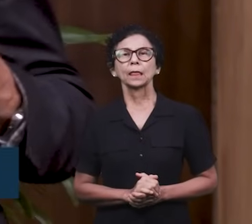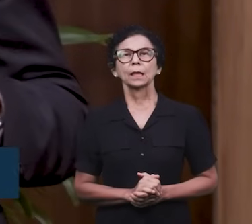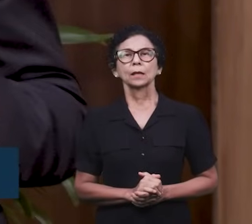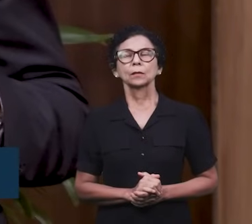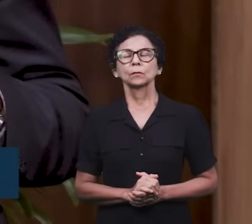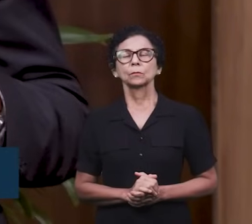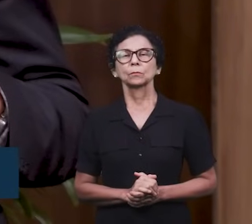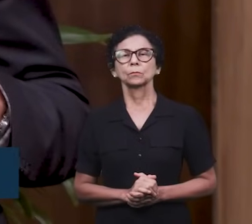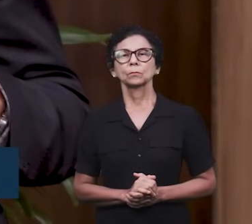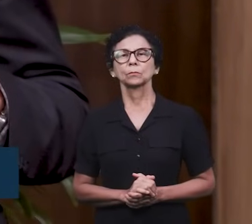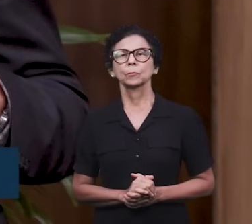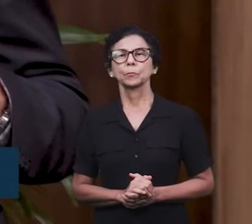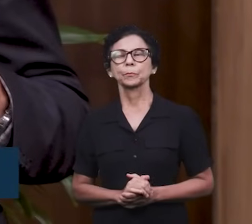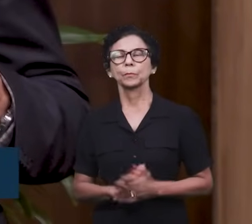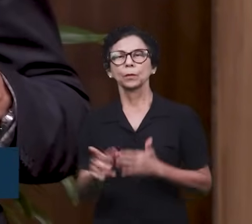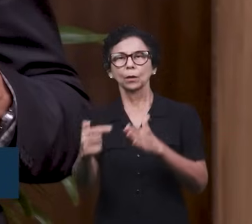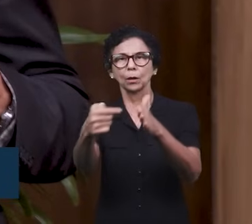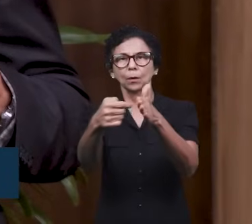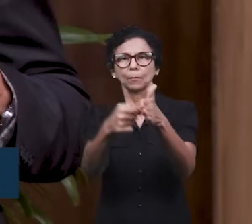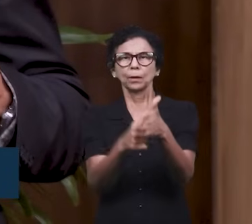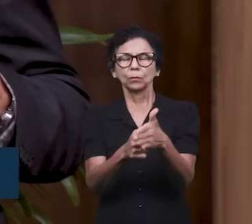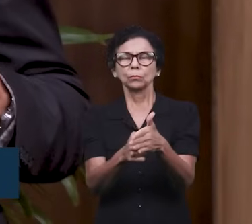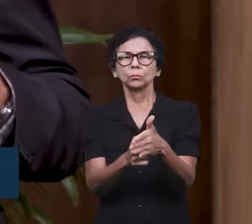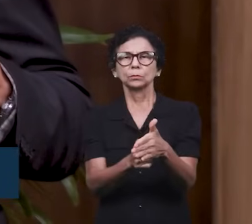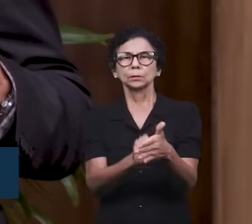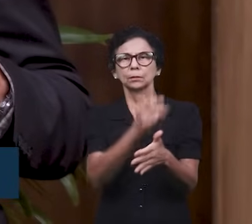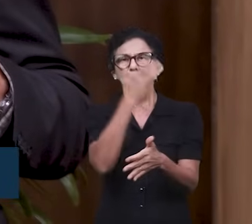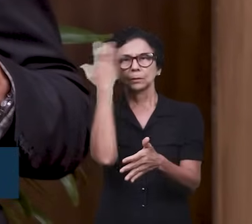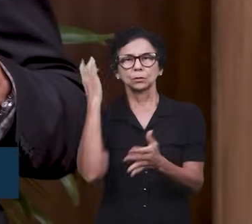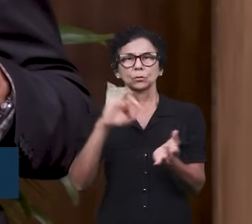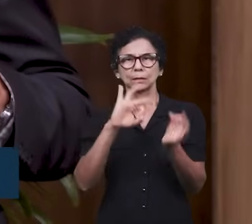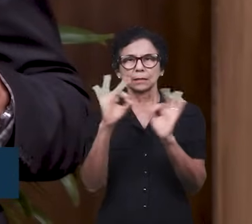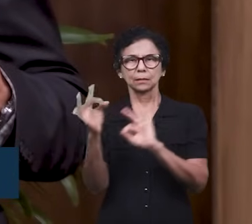e telespectadores, qual a